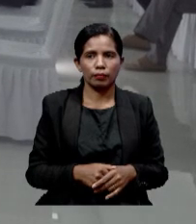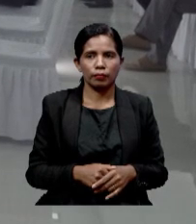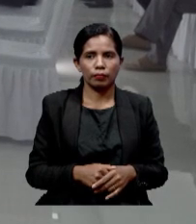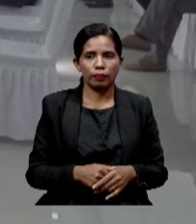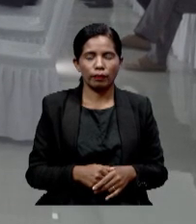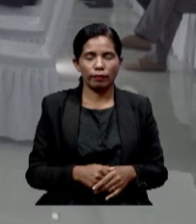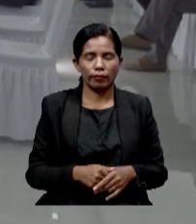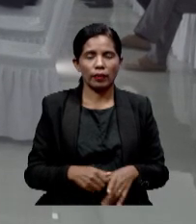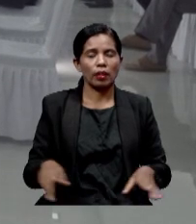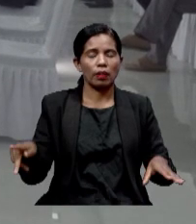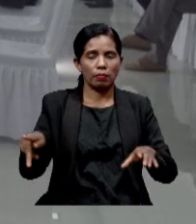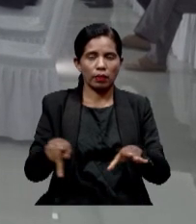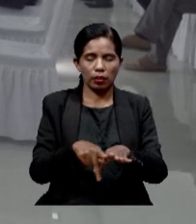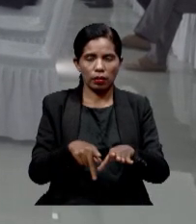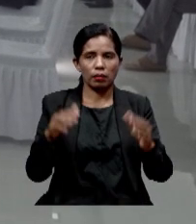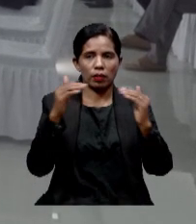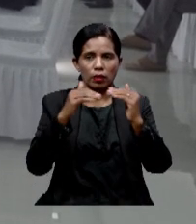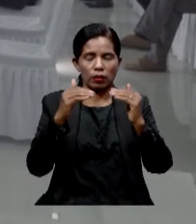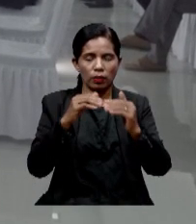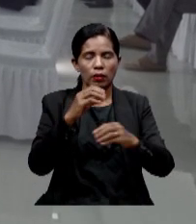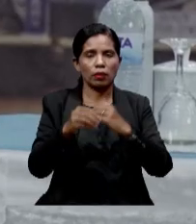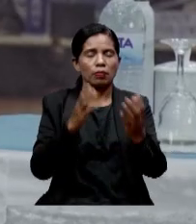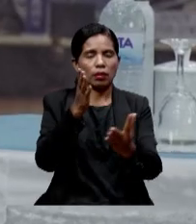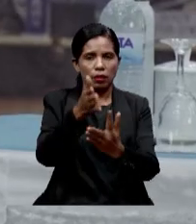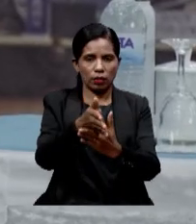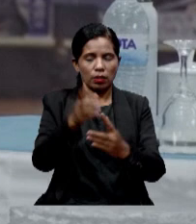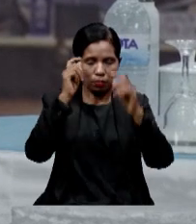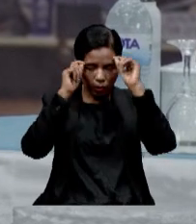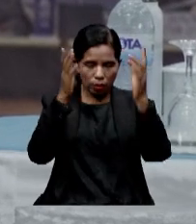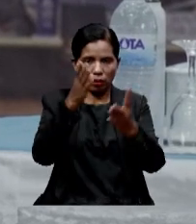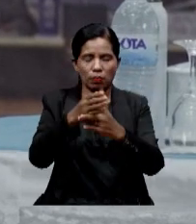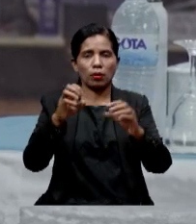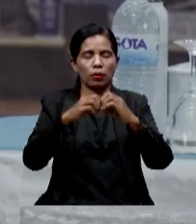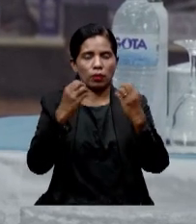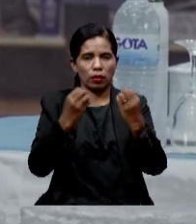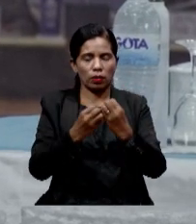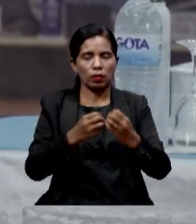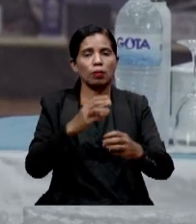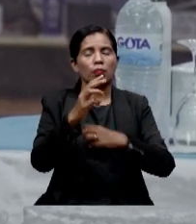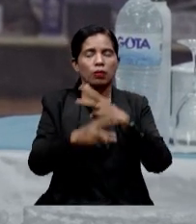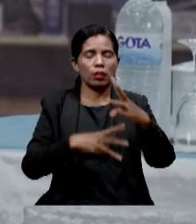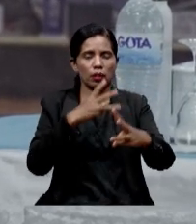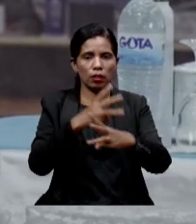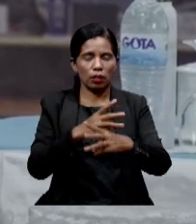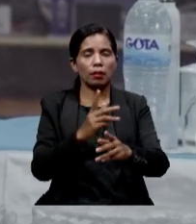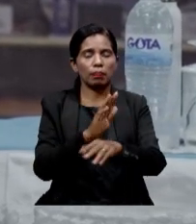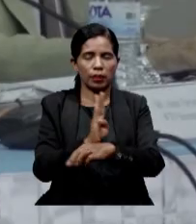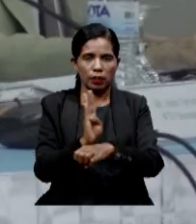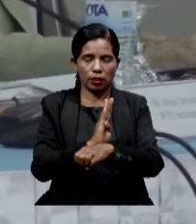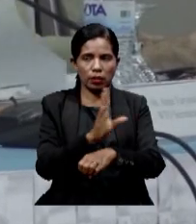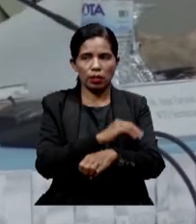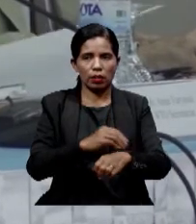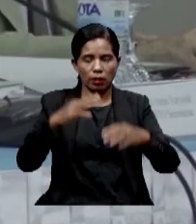A foi participa conferência alto nível com a ba adesão Timor-Leste nian ba Organização Mundial Comércio no adesão Timor-Leste nian ba ASEAN,